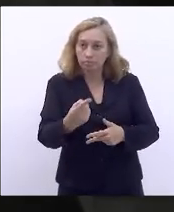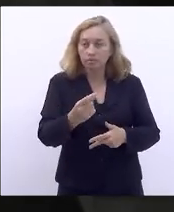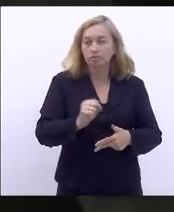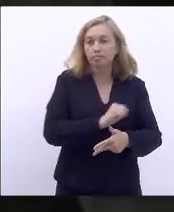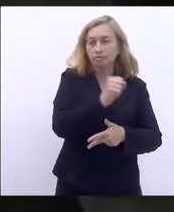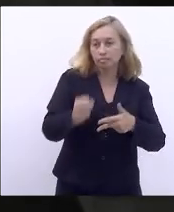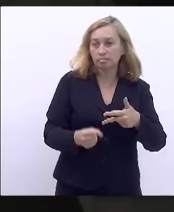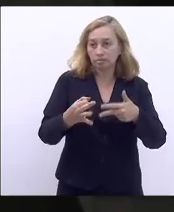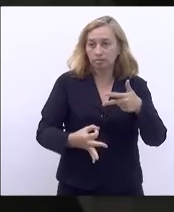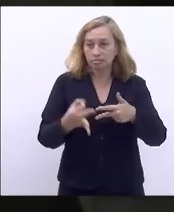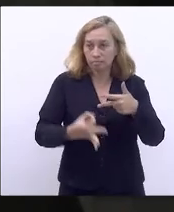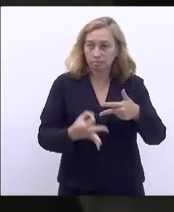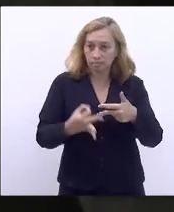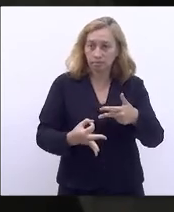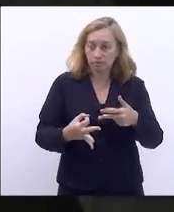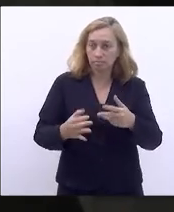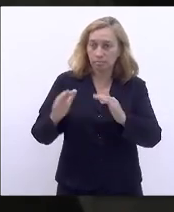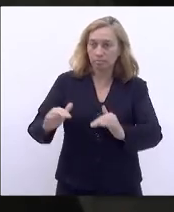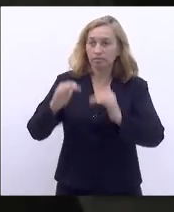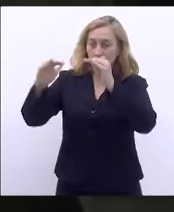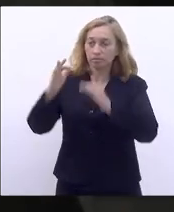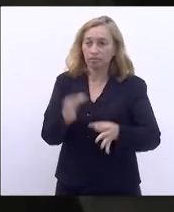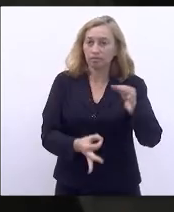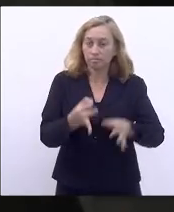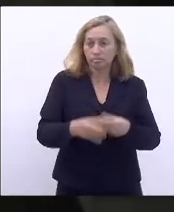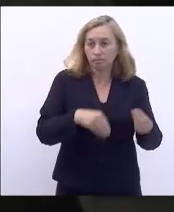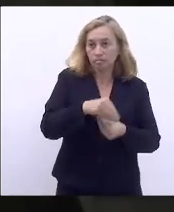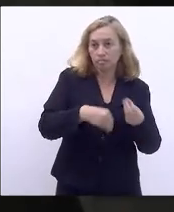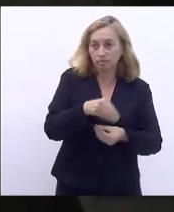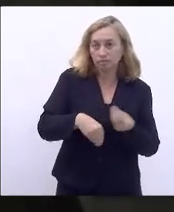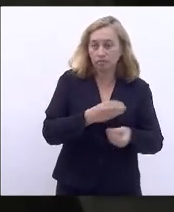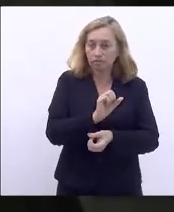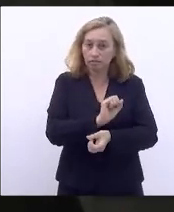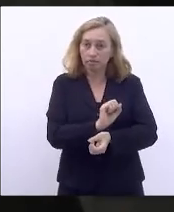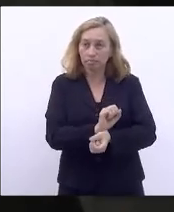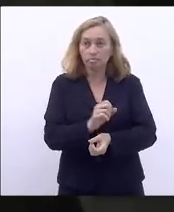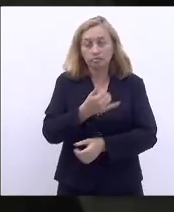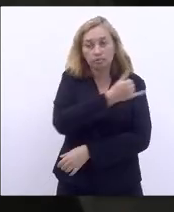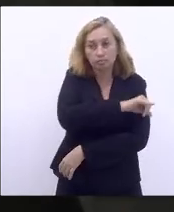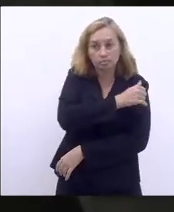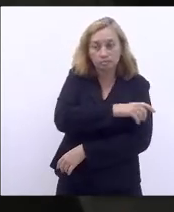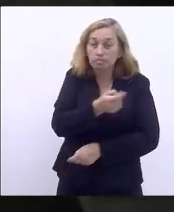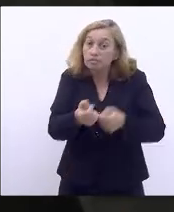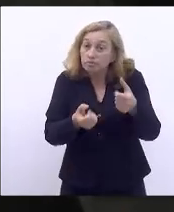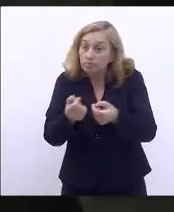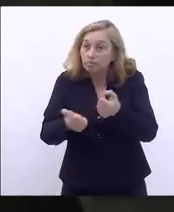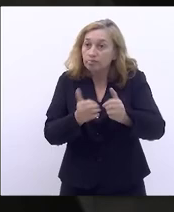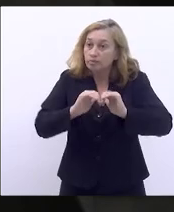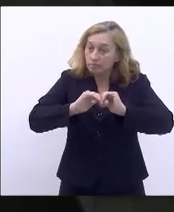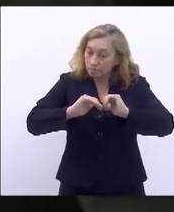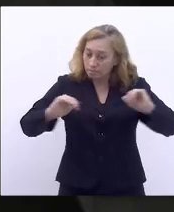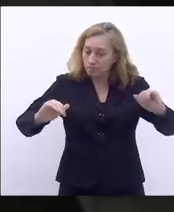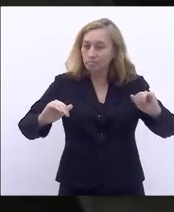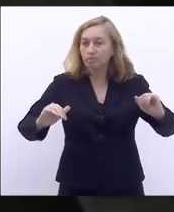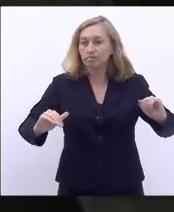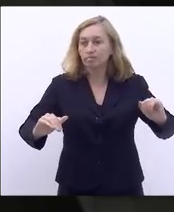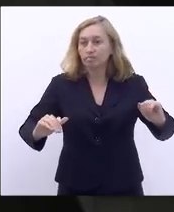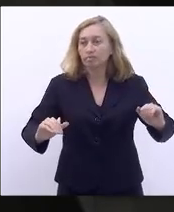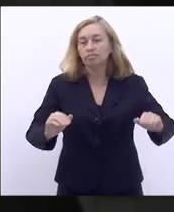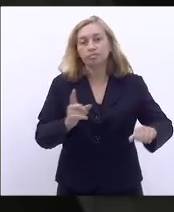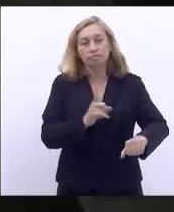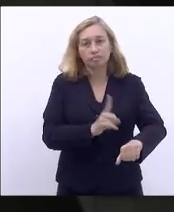Judiciário, especialmente no Tribunal Especial Misto. Espero que o Rio de Janeiro, pouco a pouco, se afaste desses tempos em que